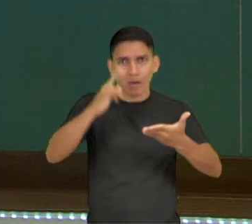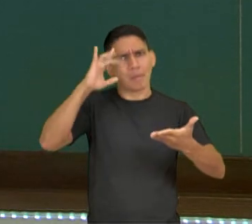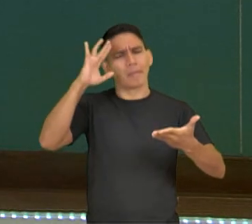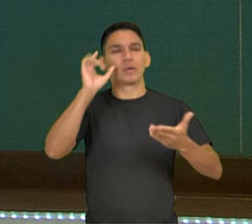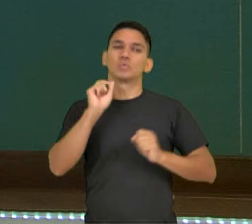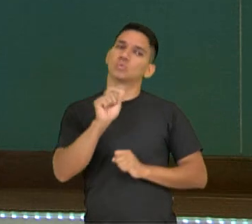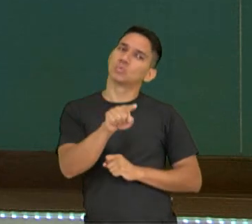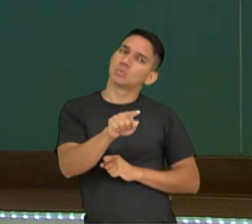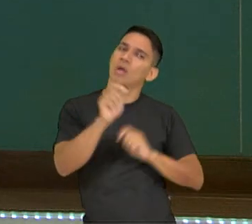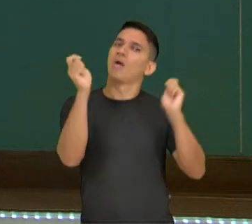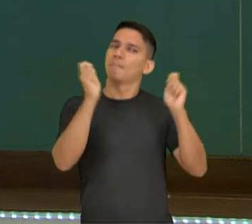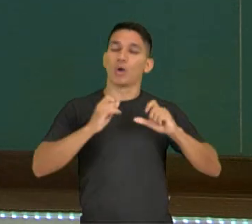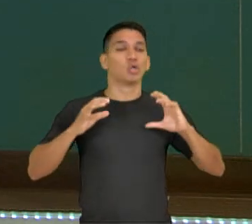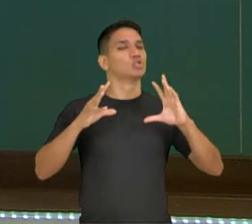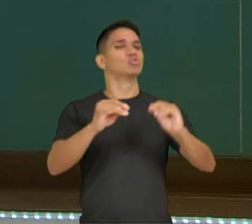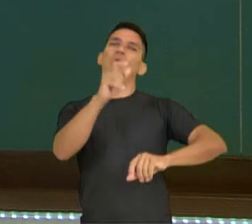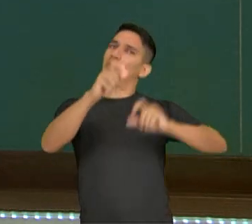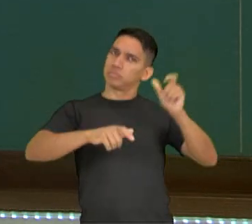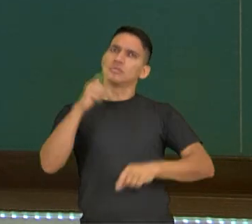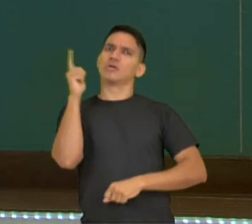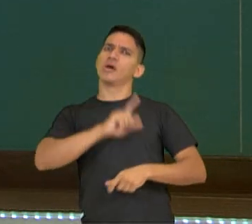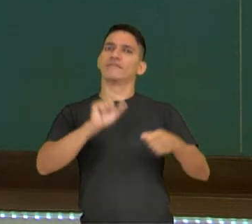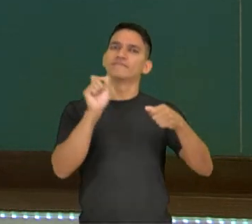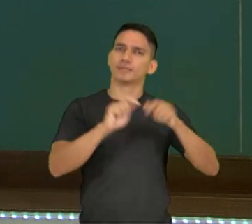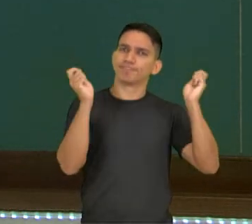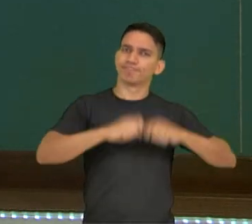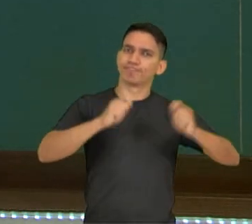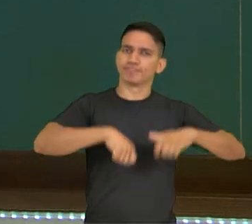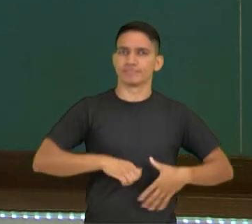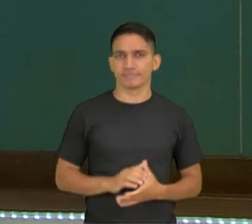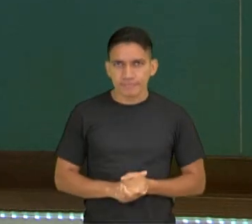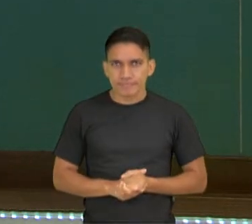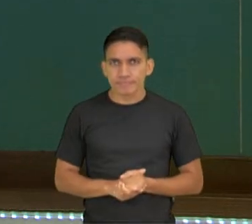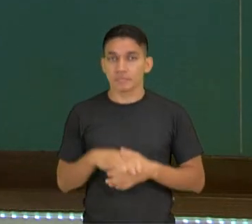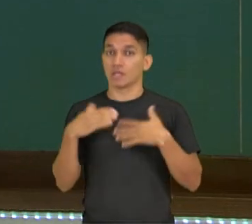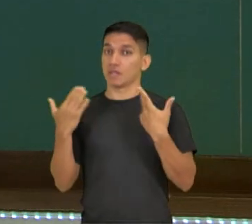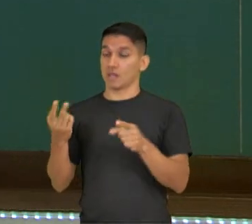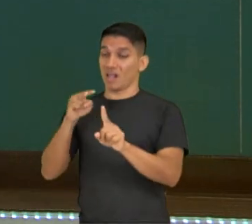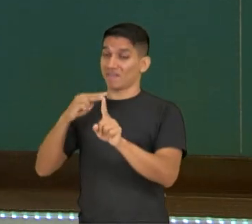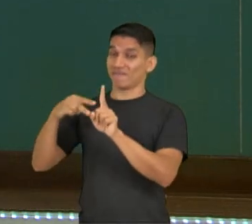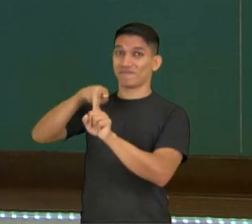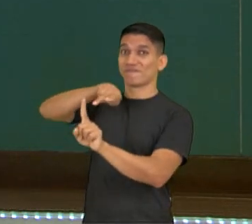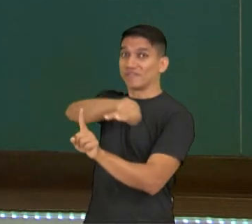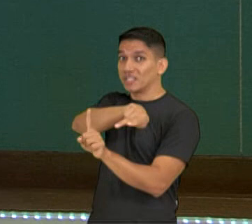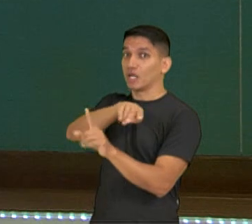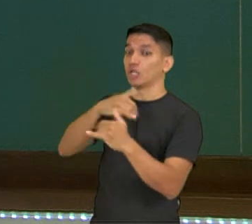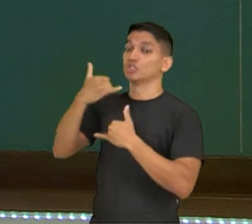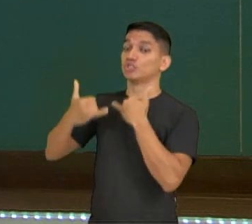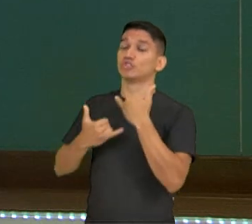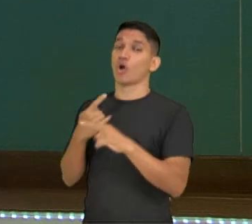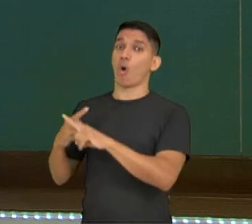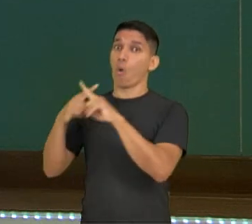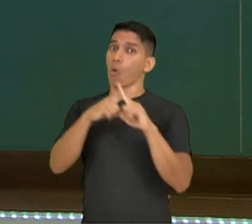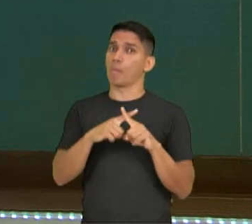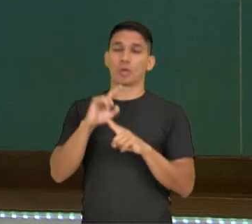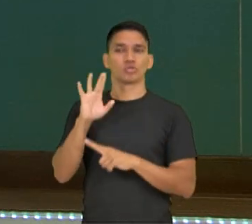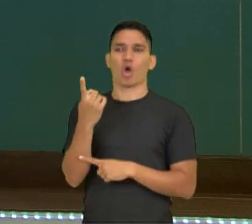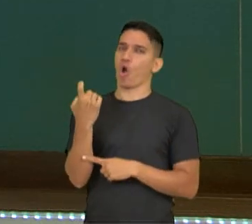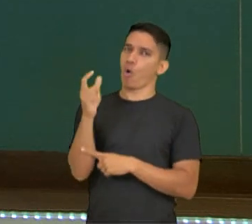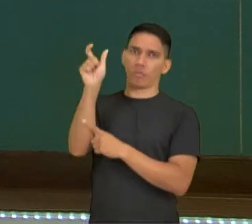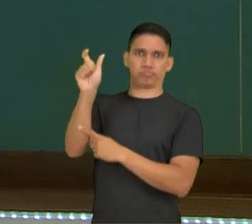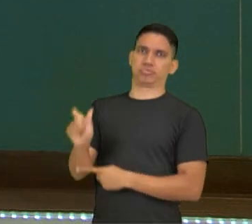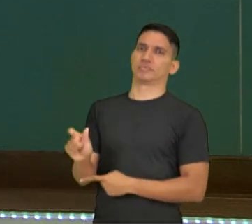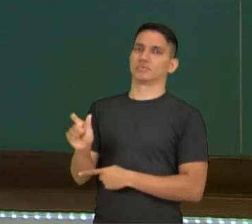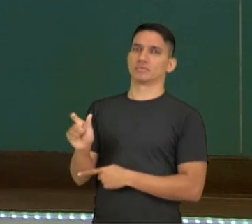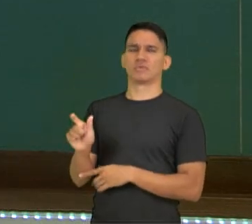Ele é possível para todos, então todo mundo consegue fazer. A visão dos jogos competitivos é que ele é possível só para um. Quando você